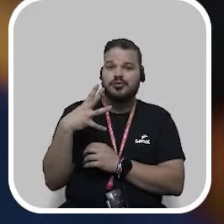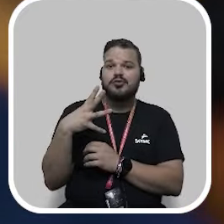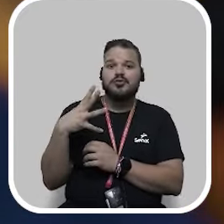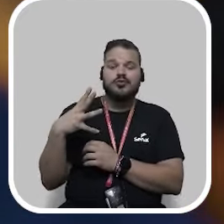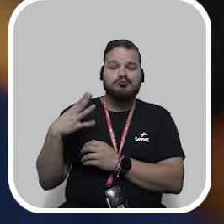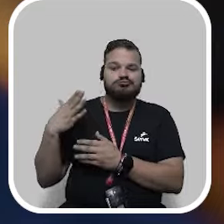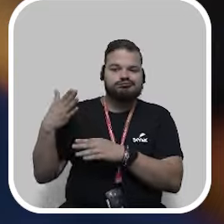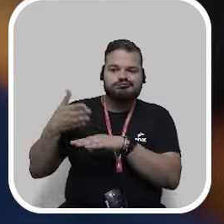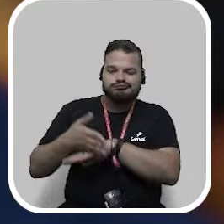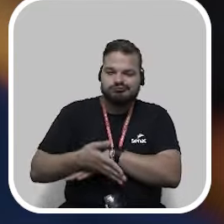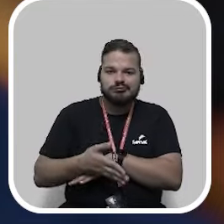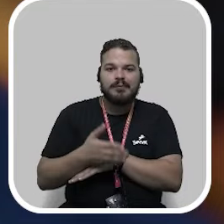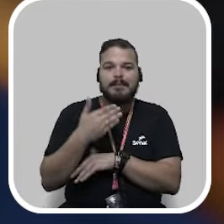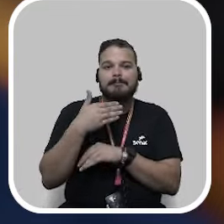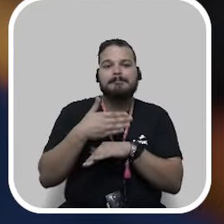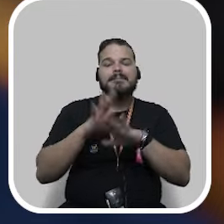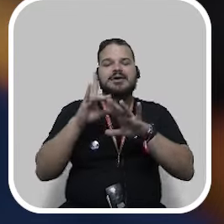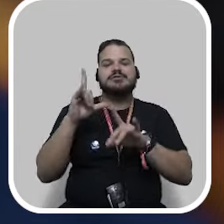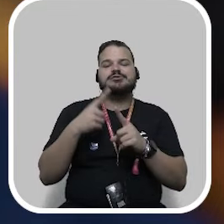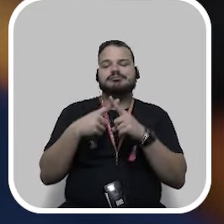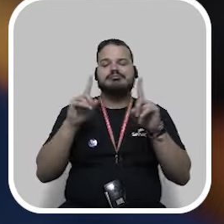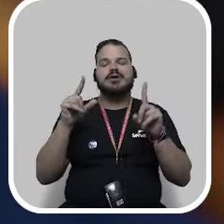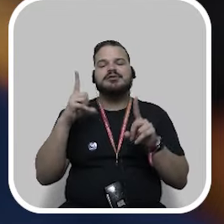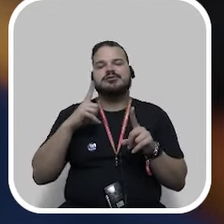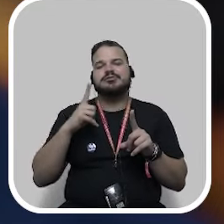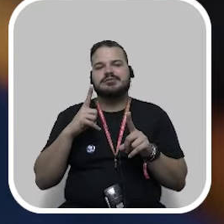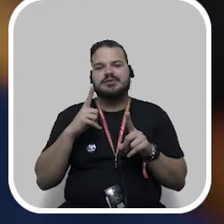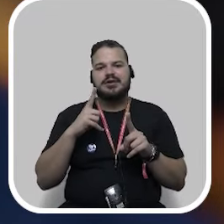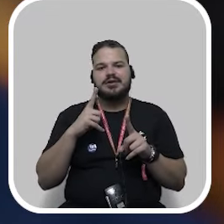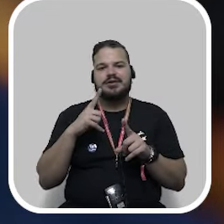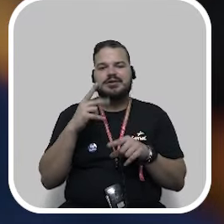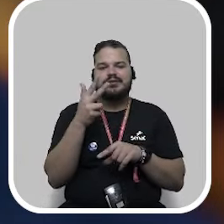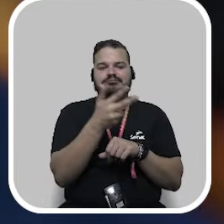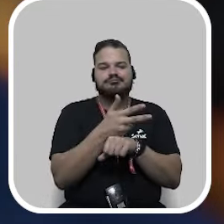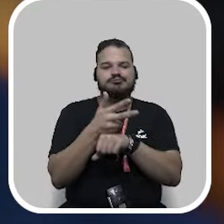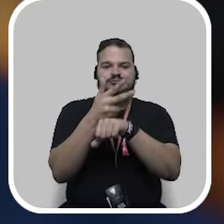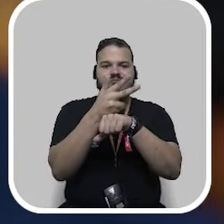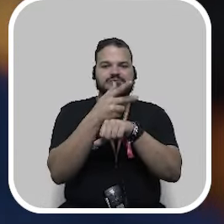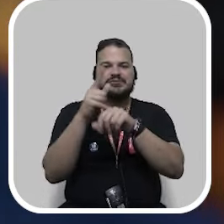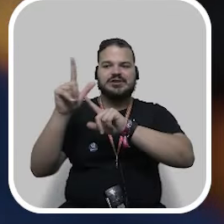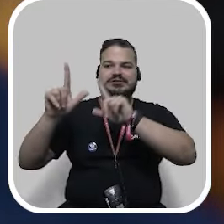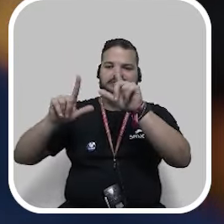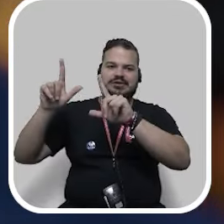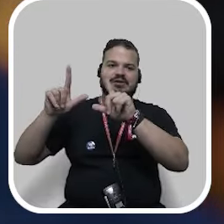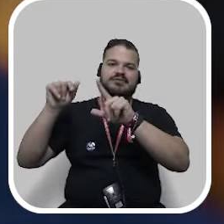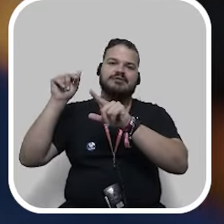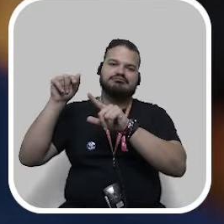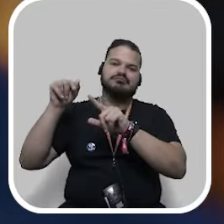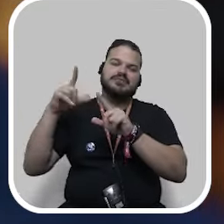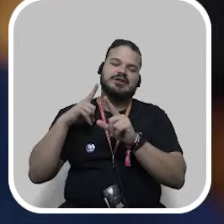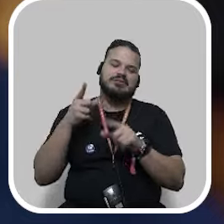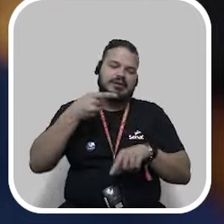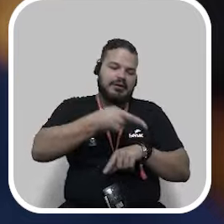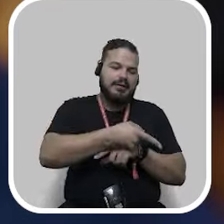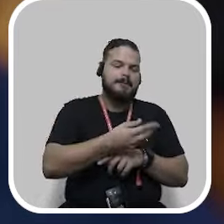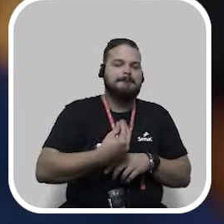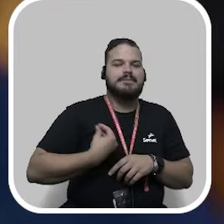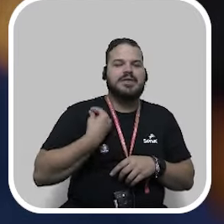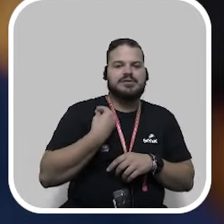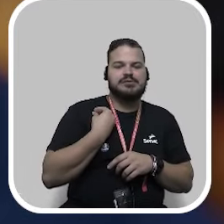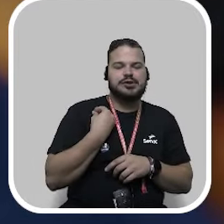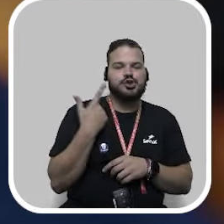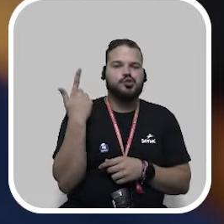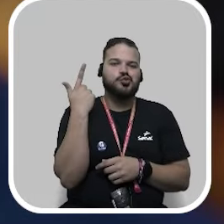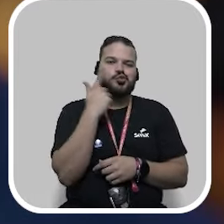Sapucaí mas a gente sabe que tem uma discrepância grande entre a transmissão da tv e quem tá lá presencialmente na TV a gente não consegue